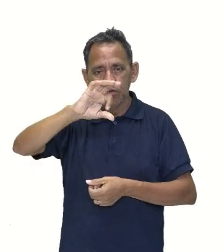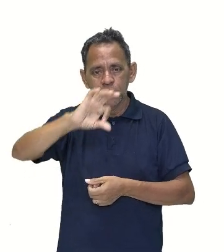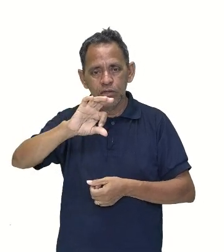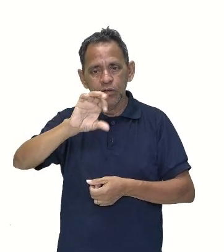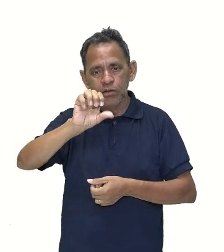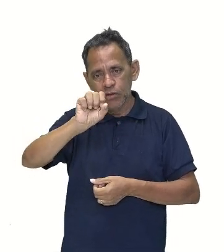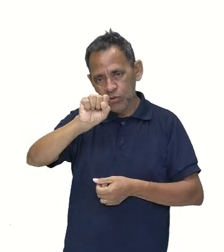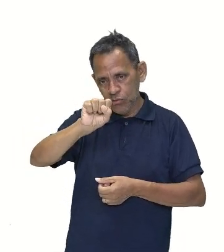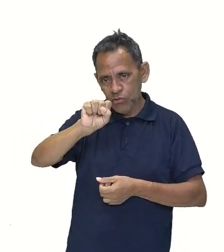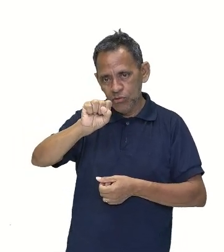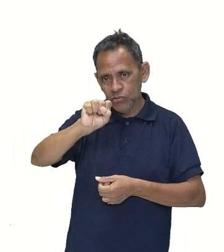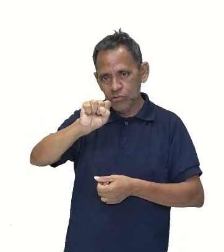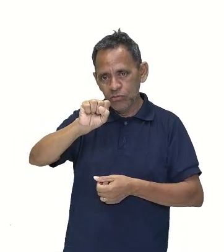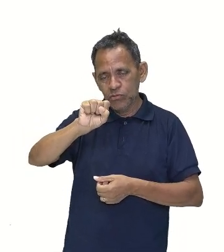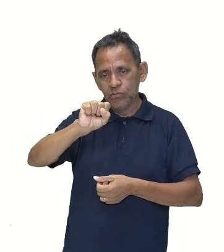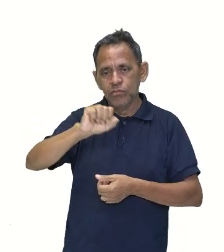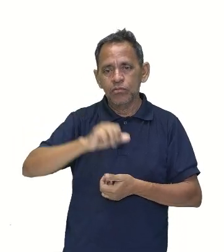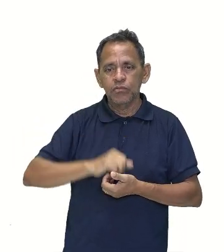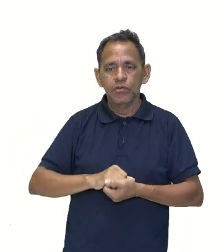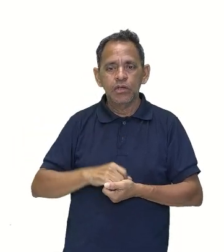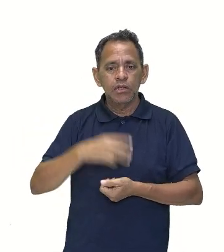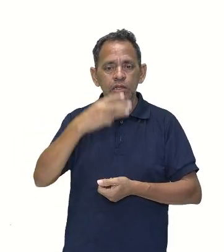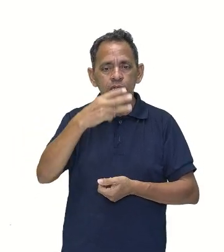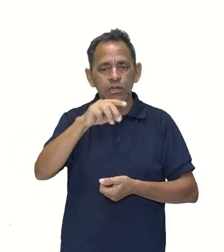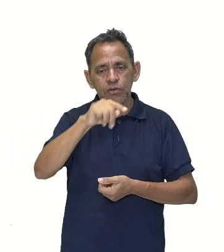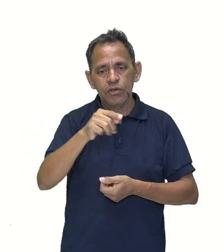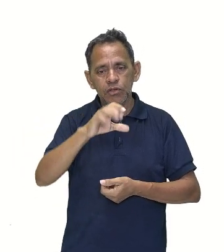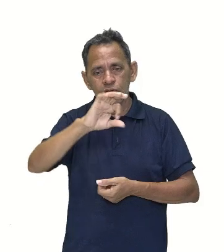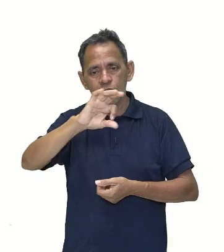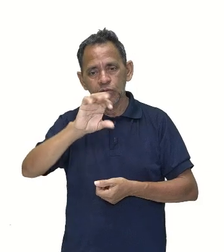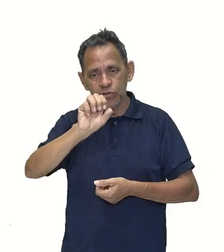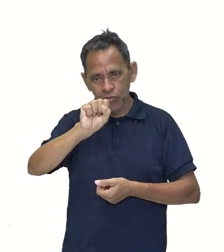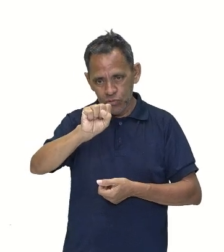3,98, tá aqui aproximado, tá? 3,98